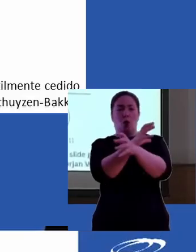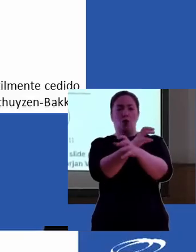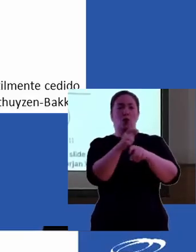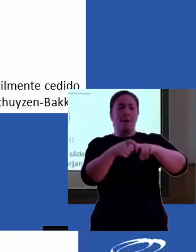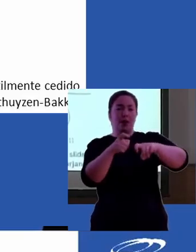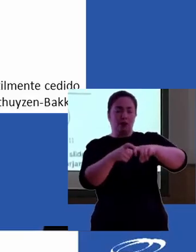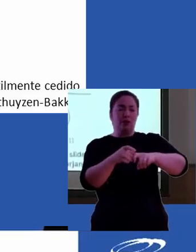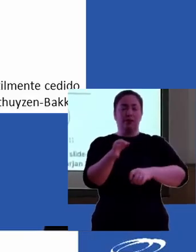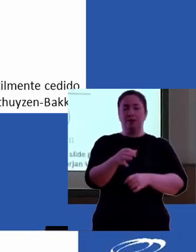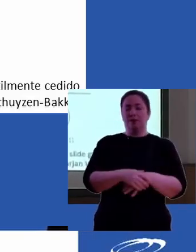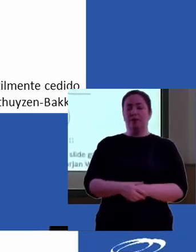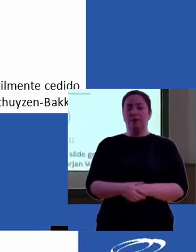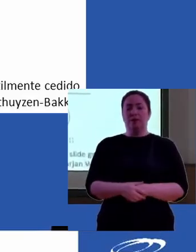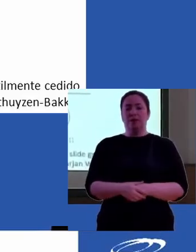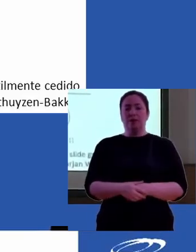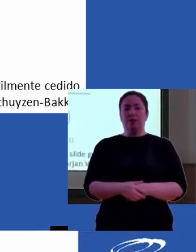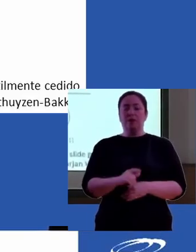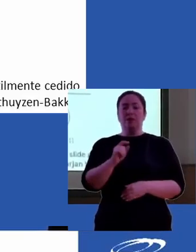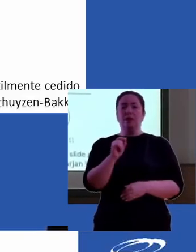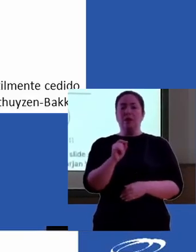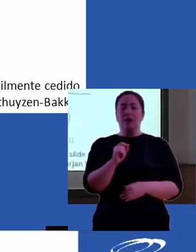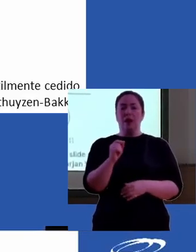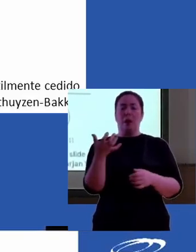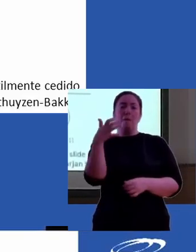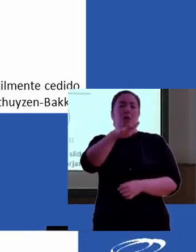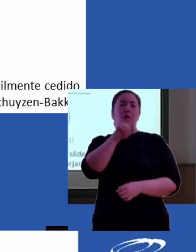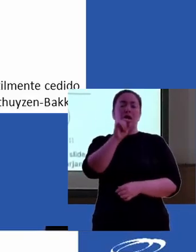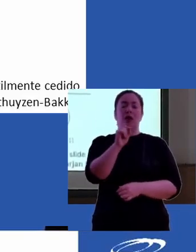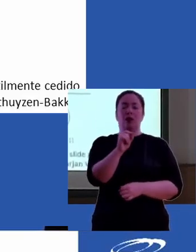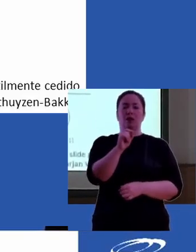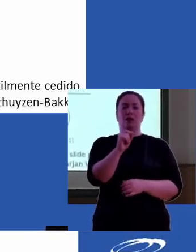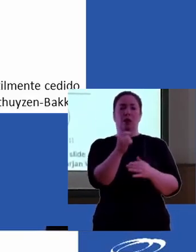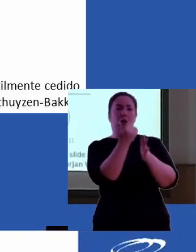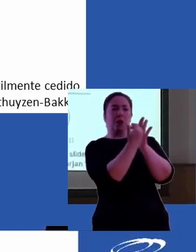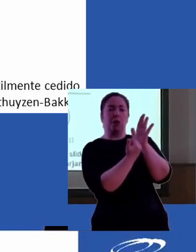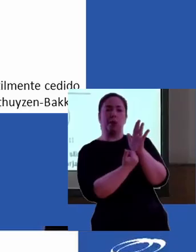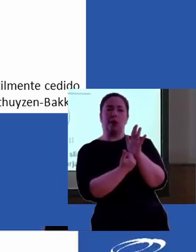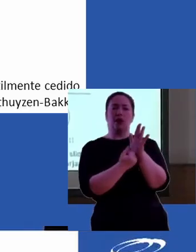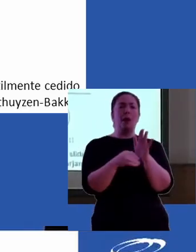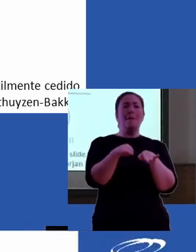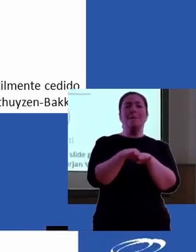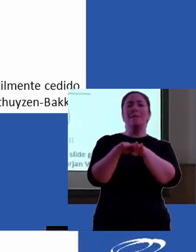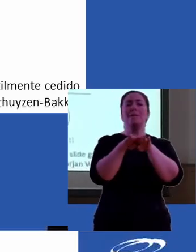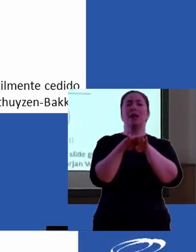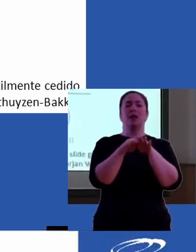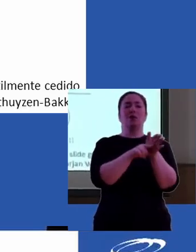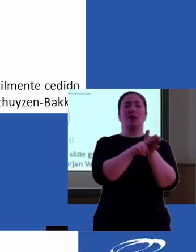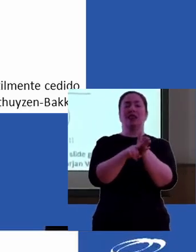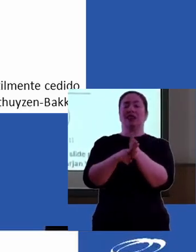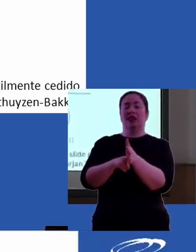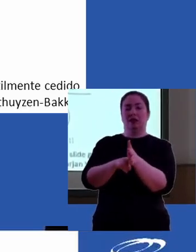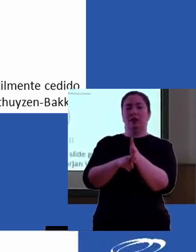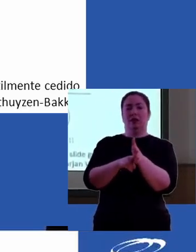Infecção Articular lança os seus critérios esses que foram endossados por algumas outras entidades, como a própria Sociedade